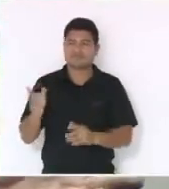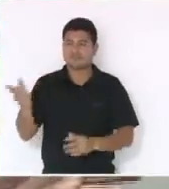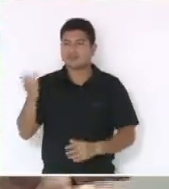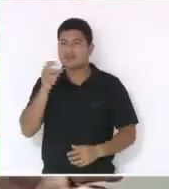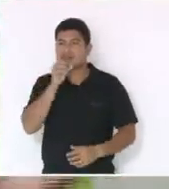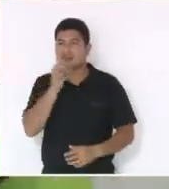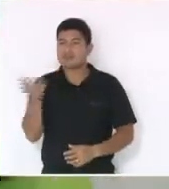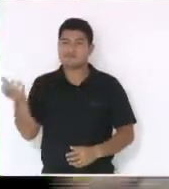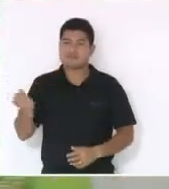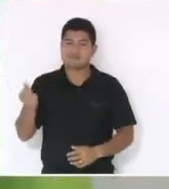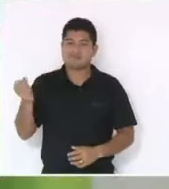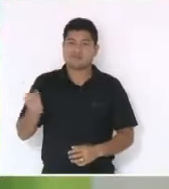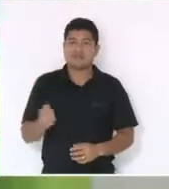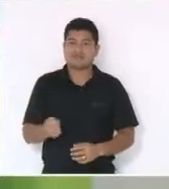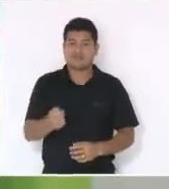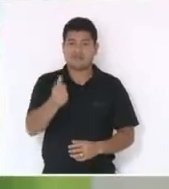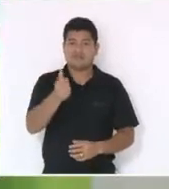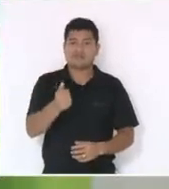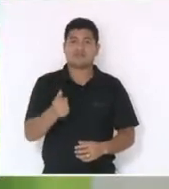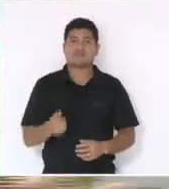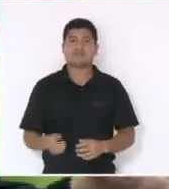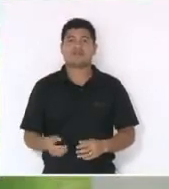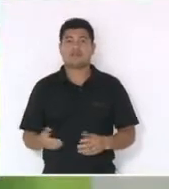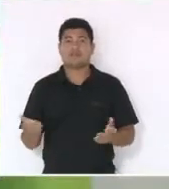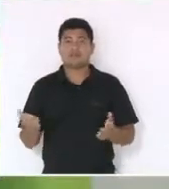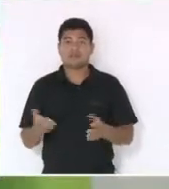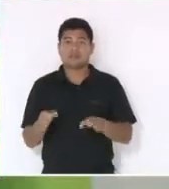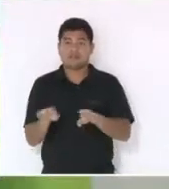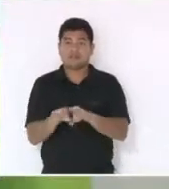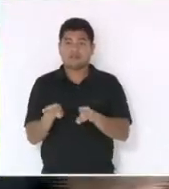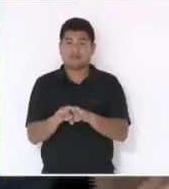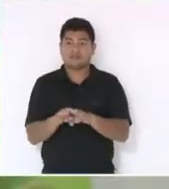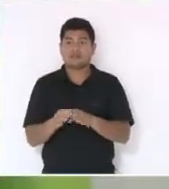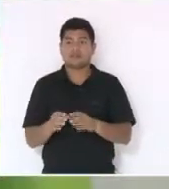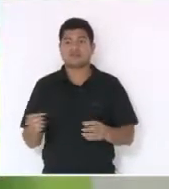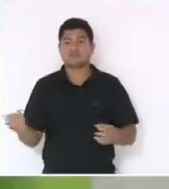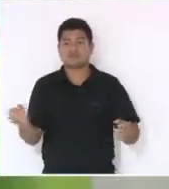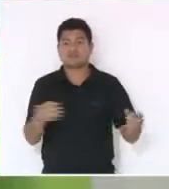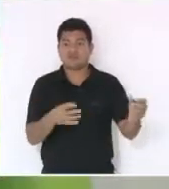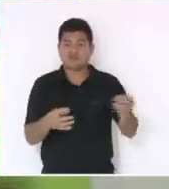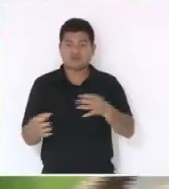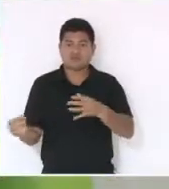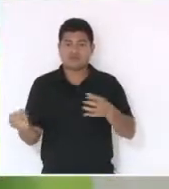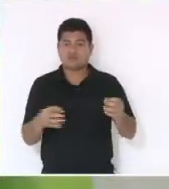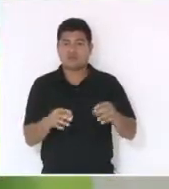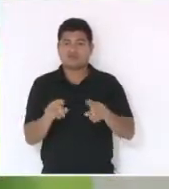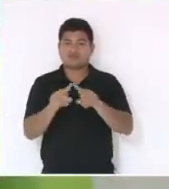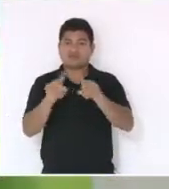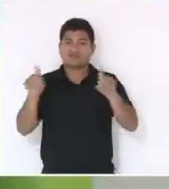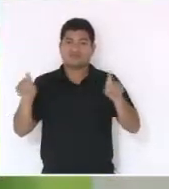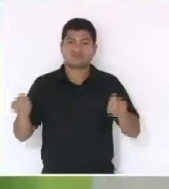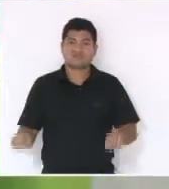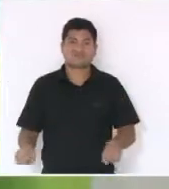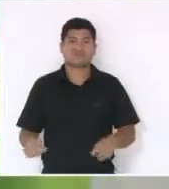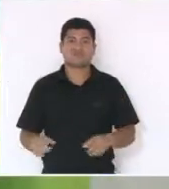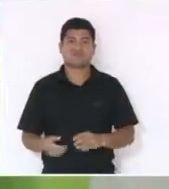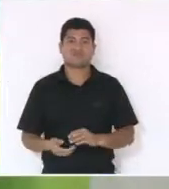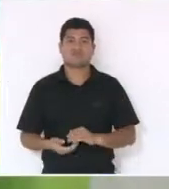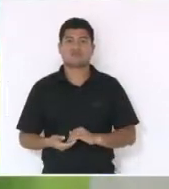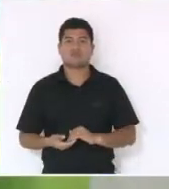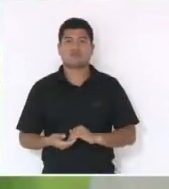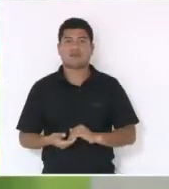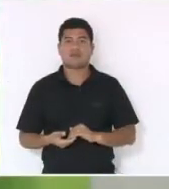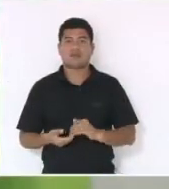temos um efetivo recente dos últimos concursos aí, que começou ali com